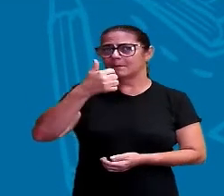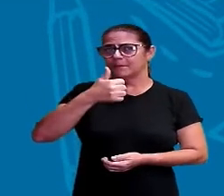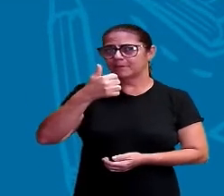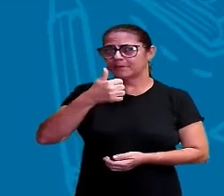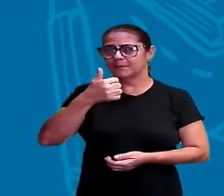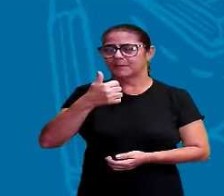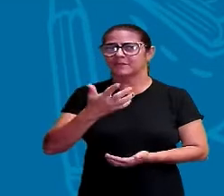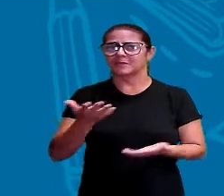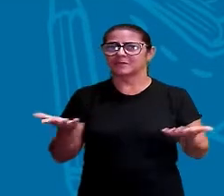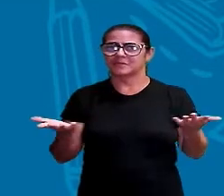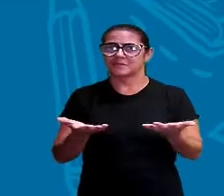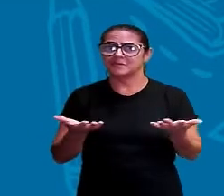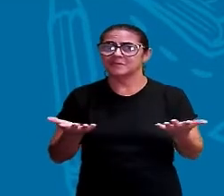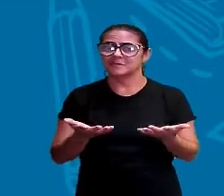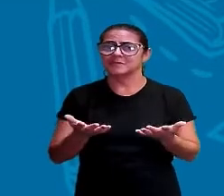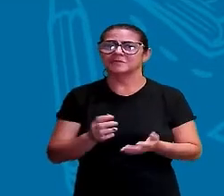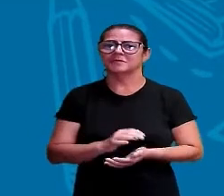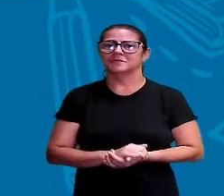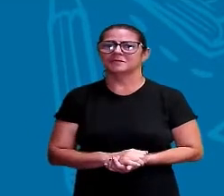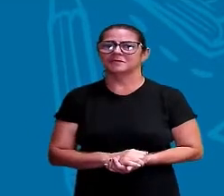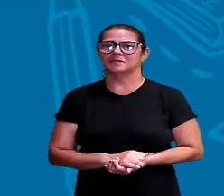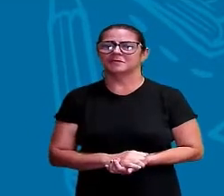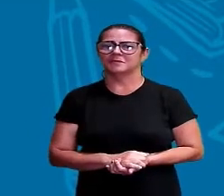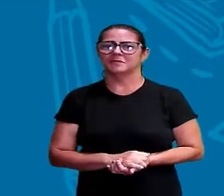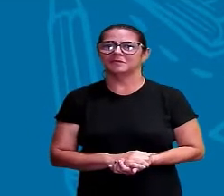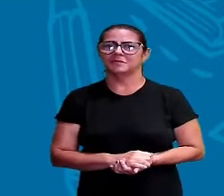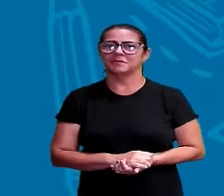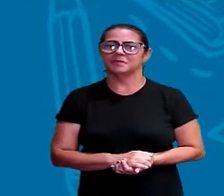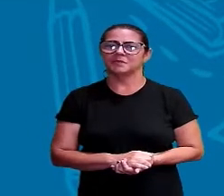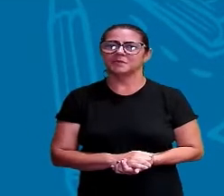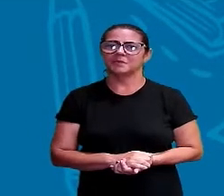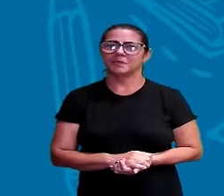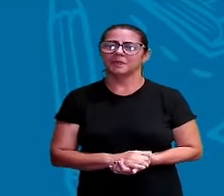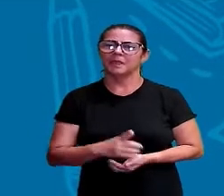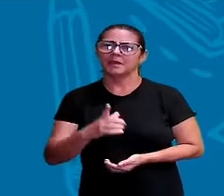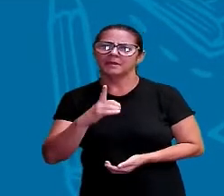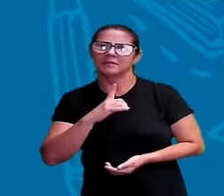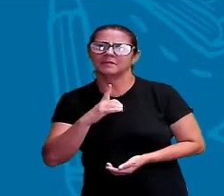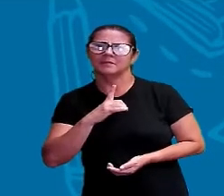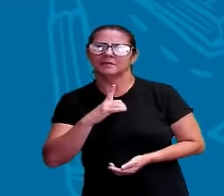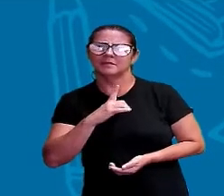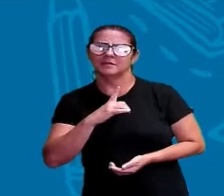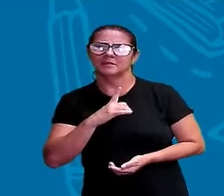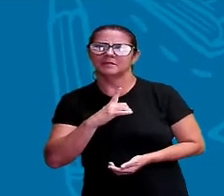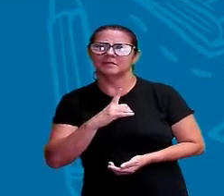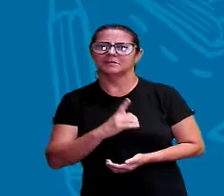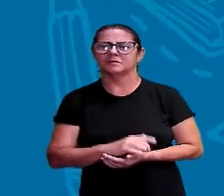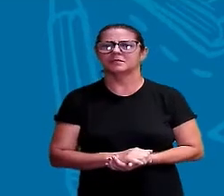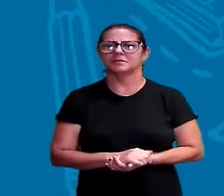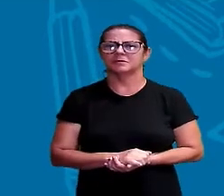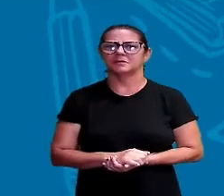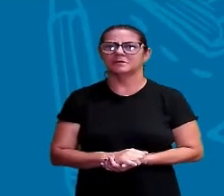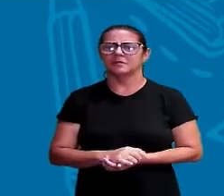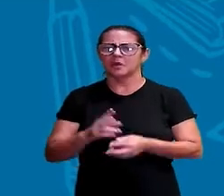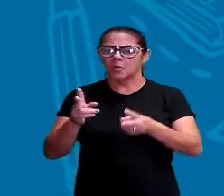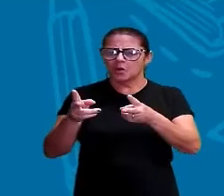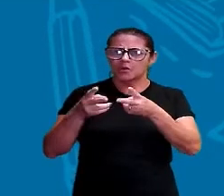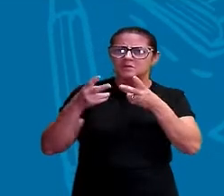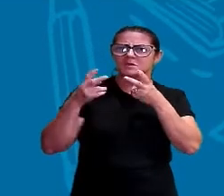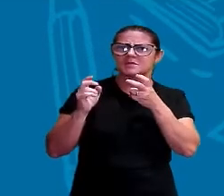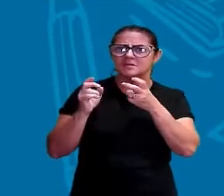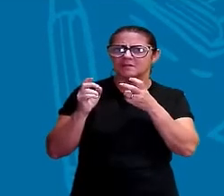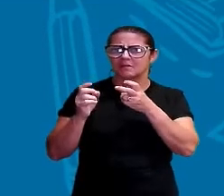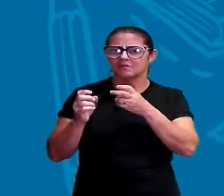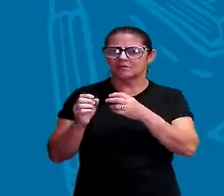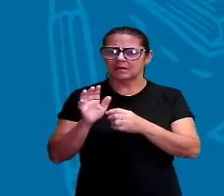hoje, então muita atenção. Bom, nós temos o que aqui que diz assim, ó, observa-me essa